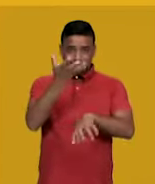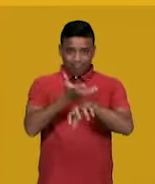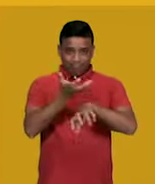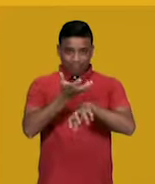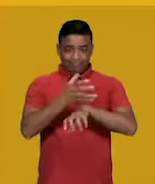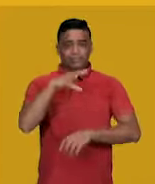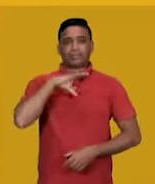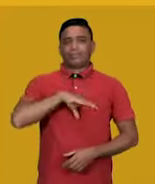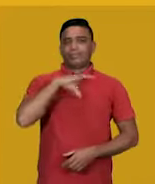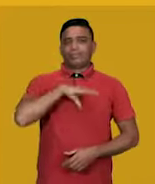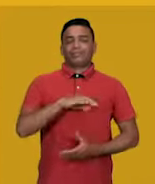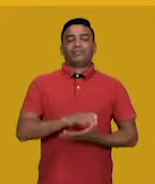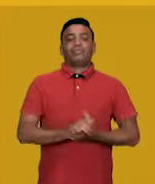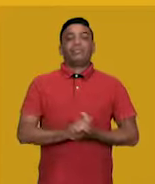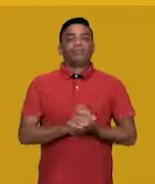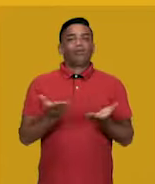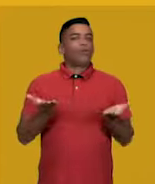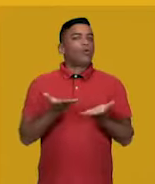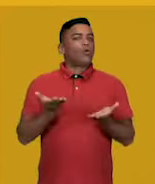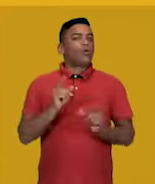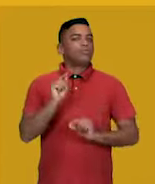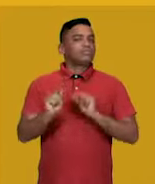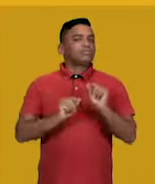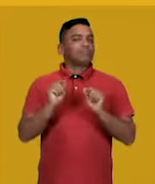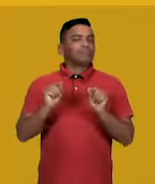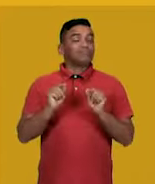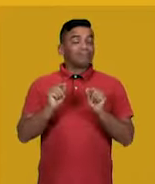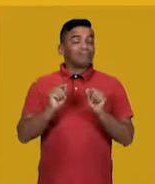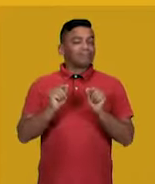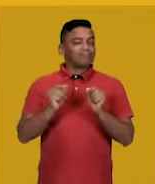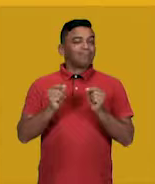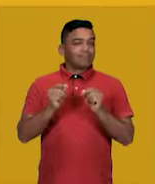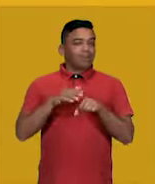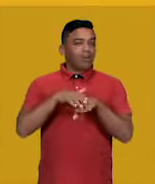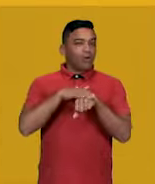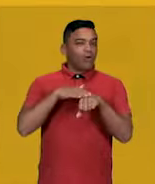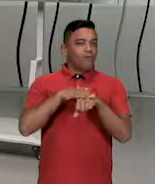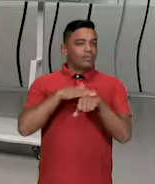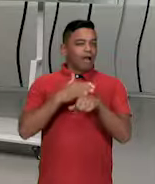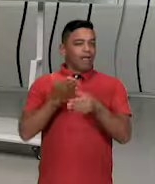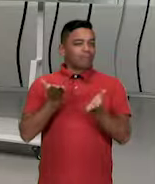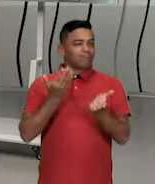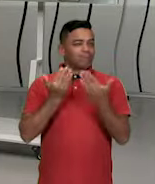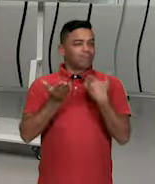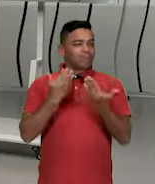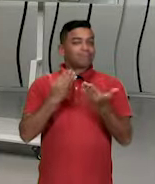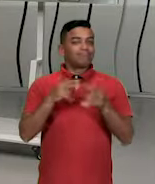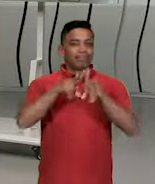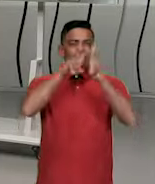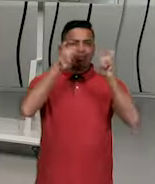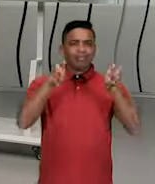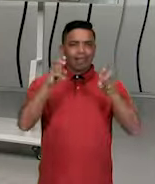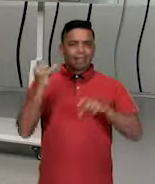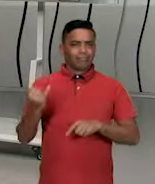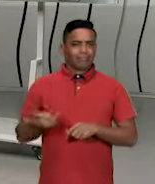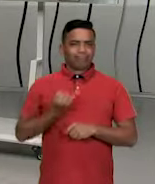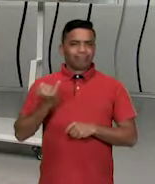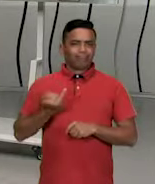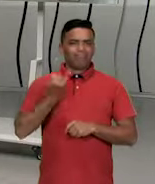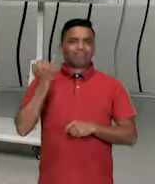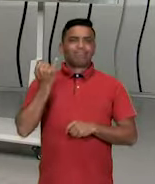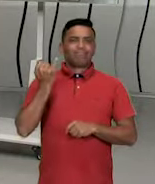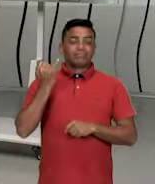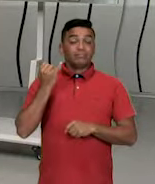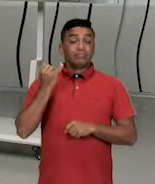portuguesa, e hoje nós vamos conversar sobre um assunto muito importante